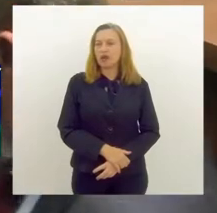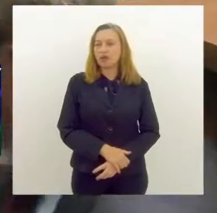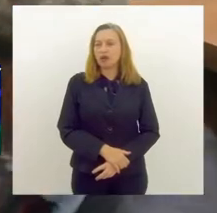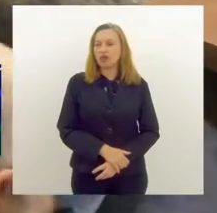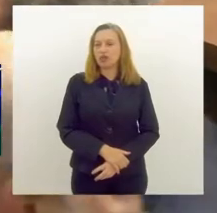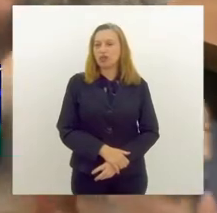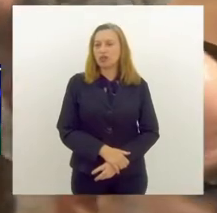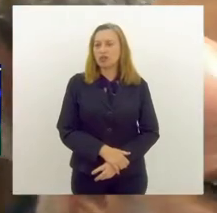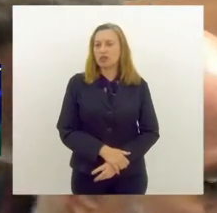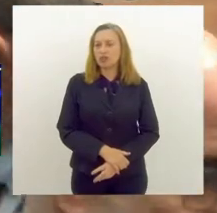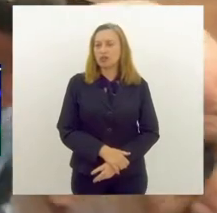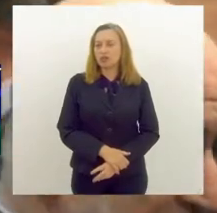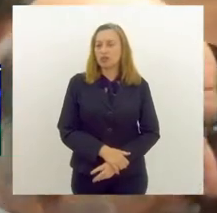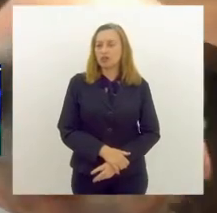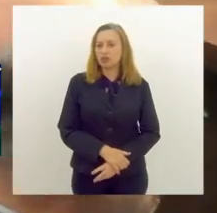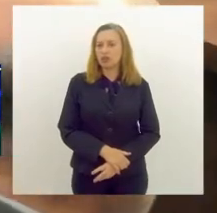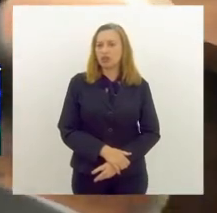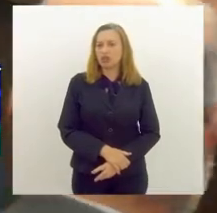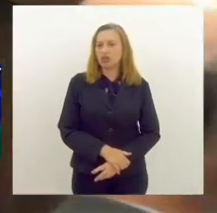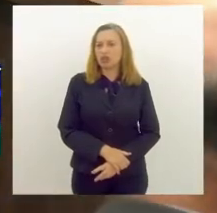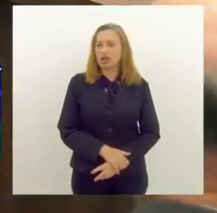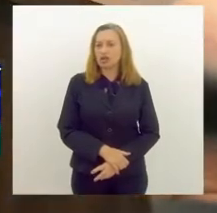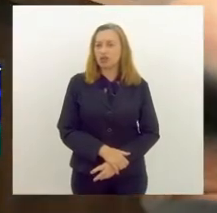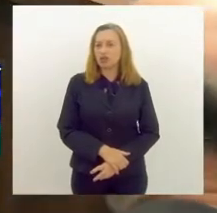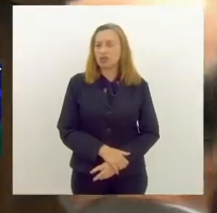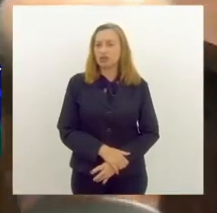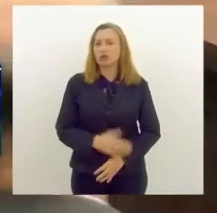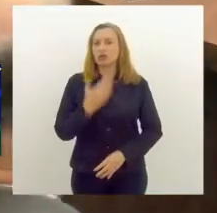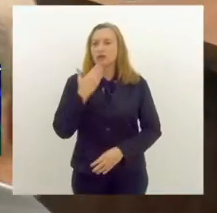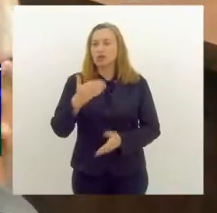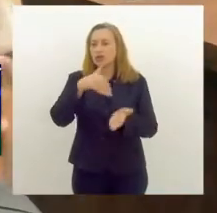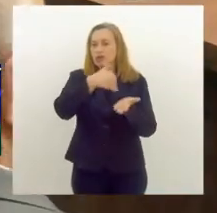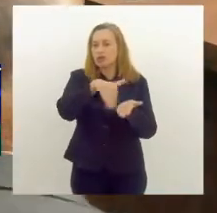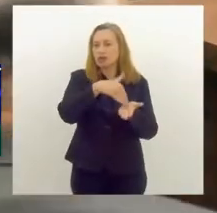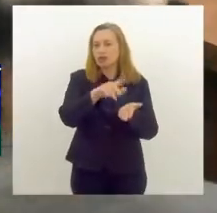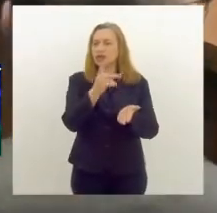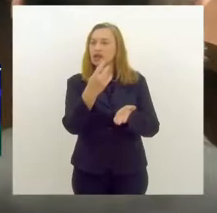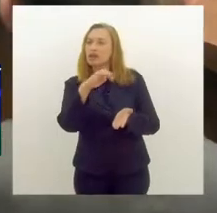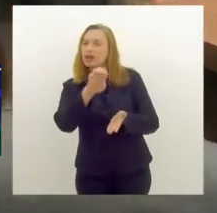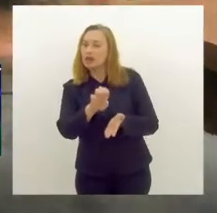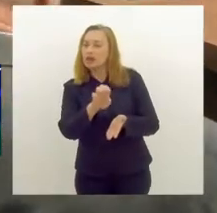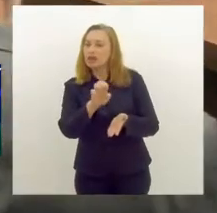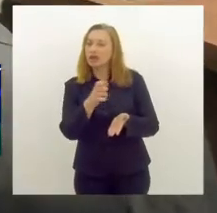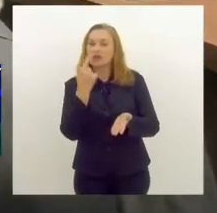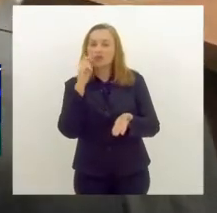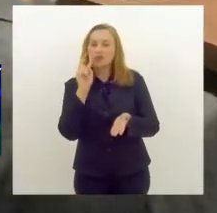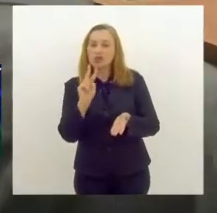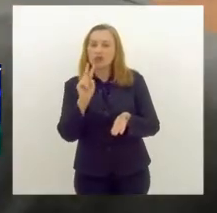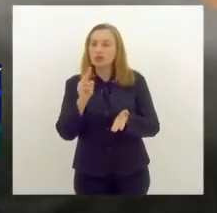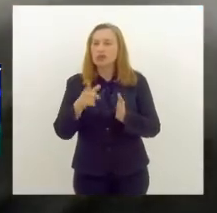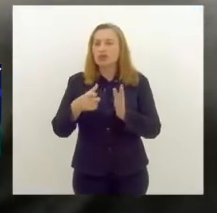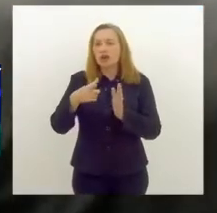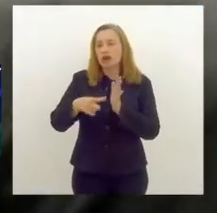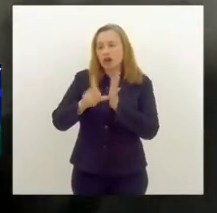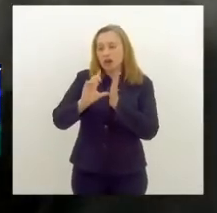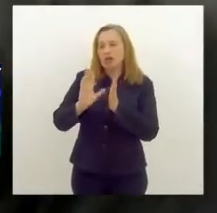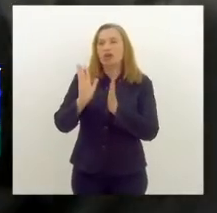de pedir ao nosso secretário, Henrique, que visse o quanto antes, já conversei com ele, já